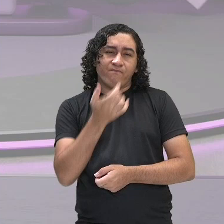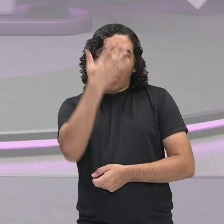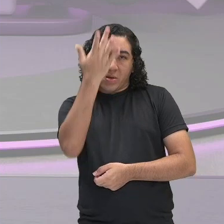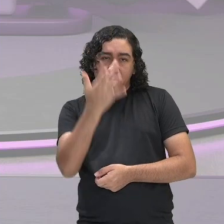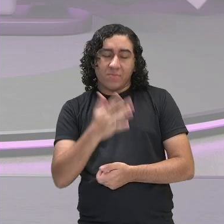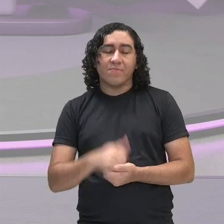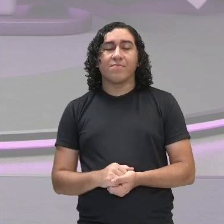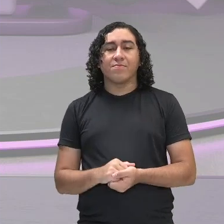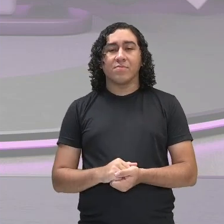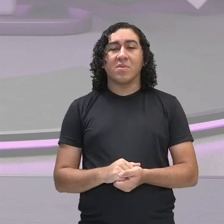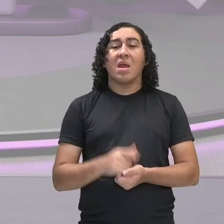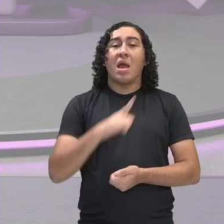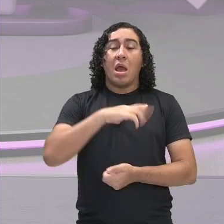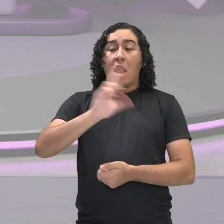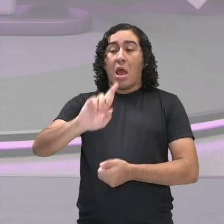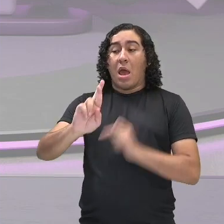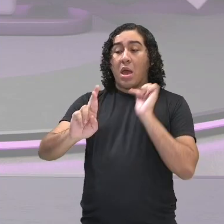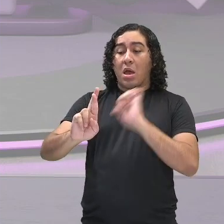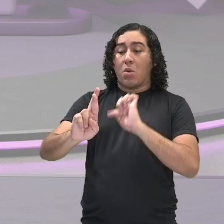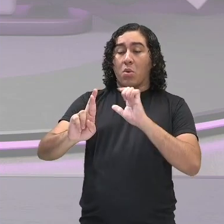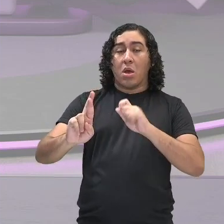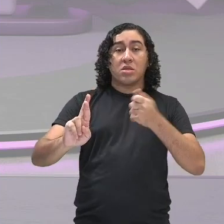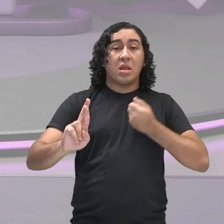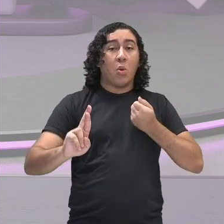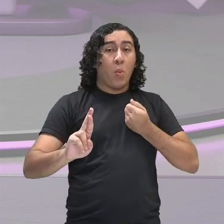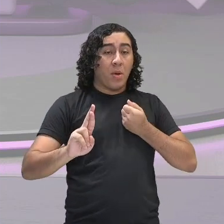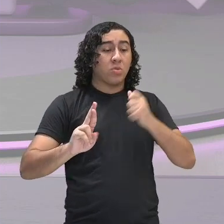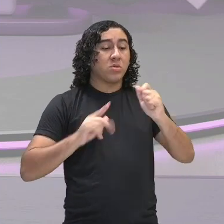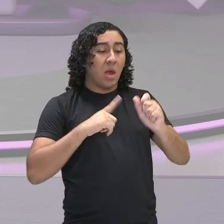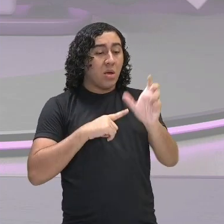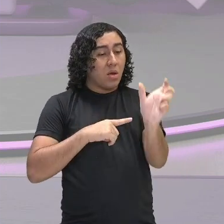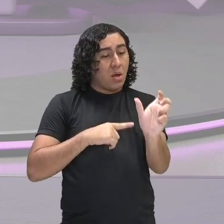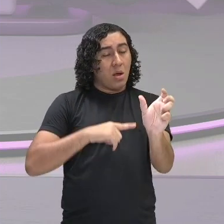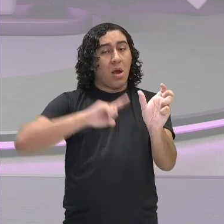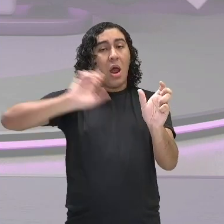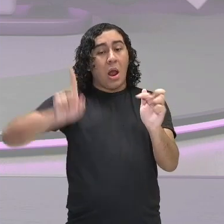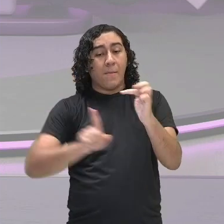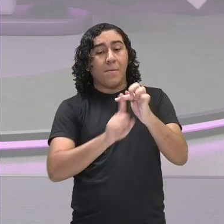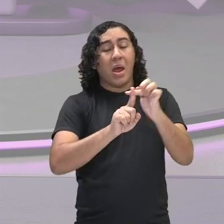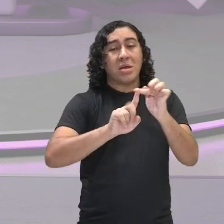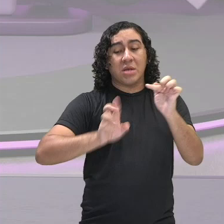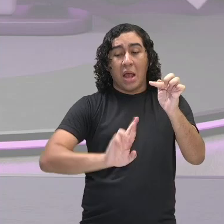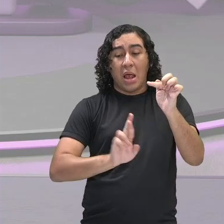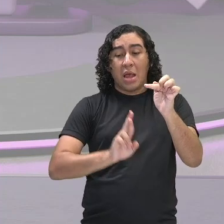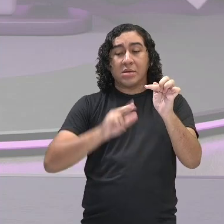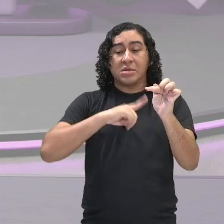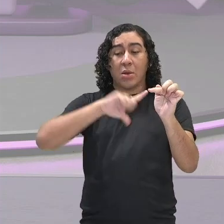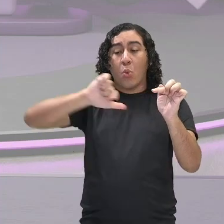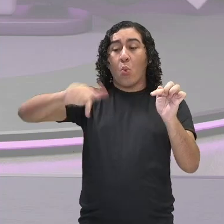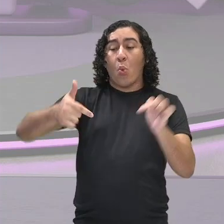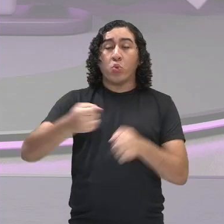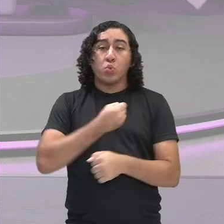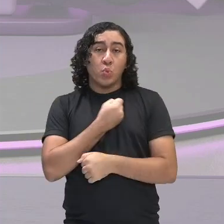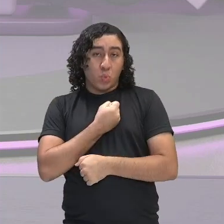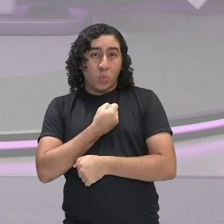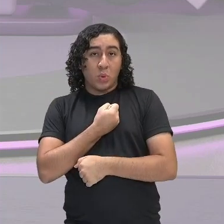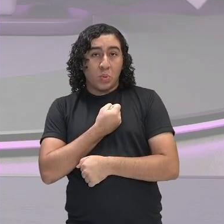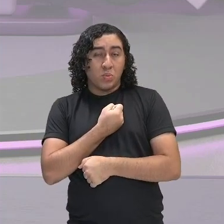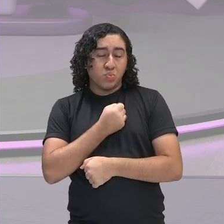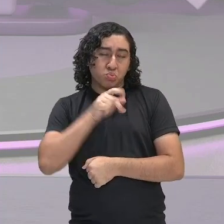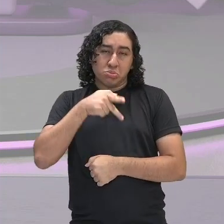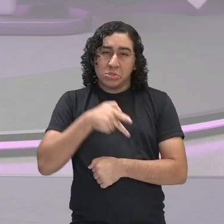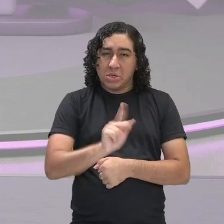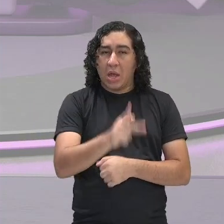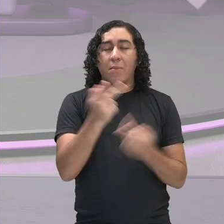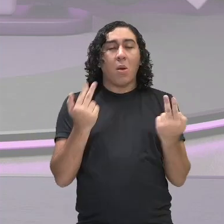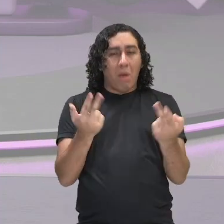você acrescenta a cada termo para obter o próximo termo, para obter o seguinte termo, tá? Igual como